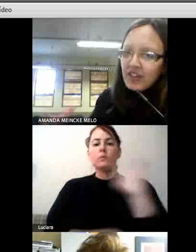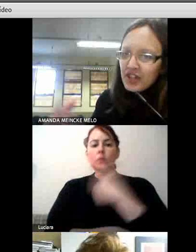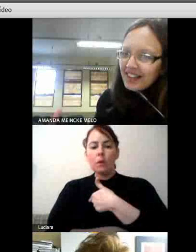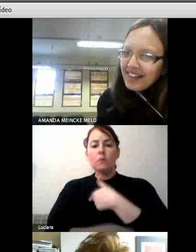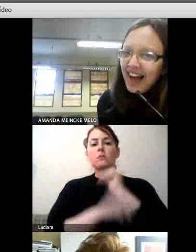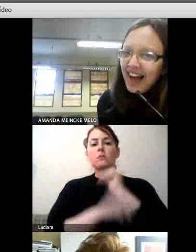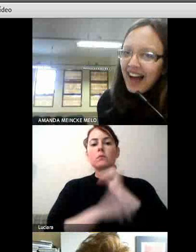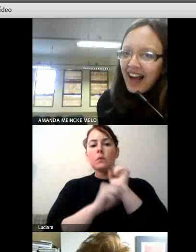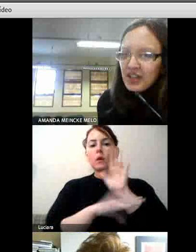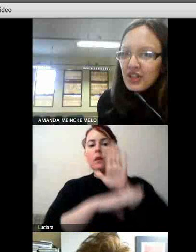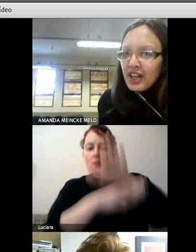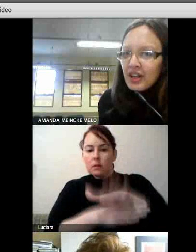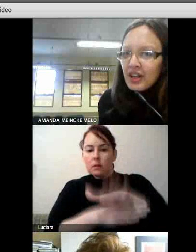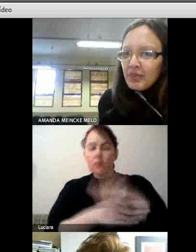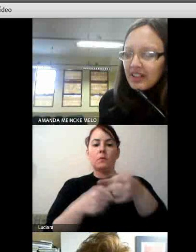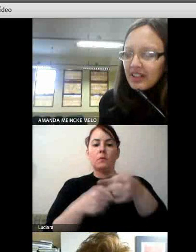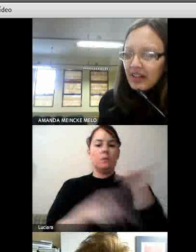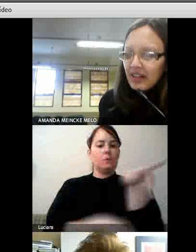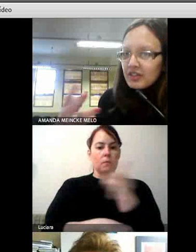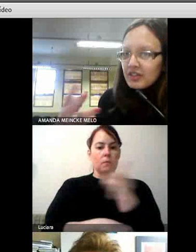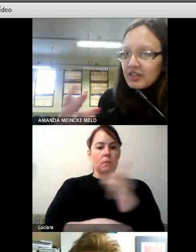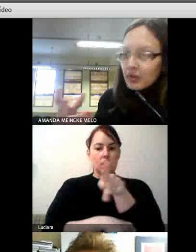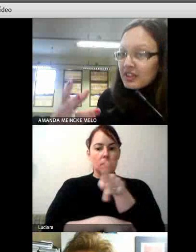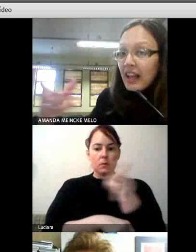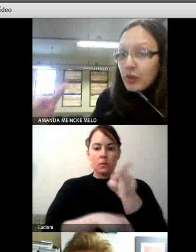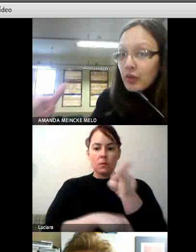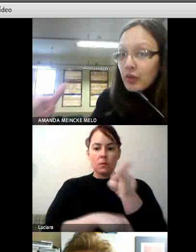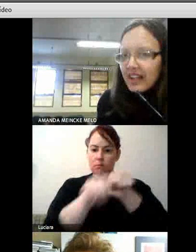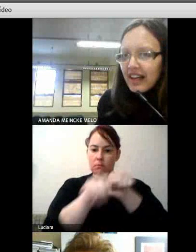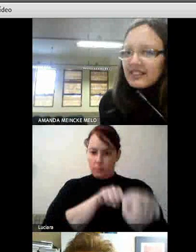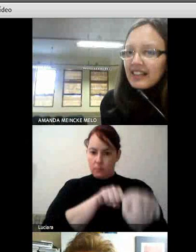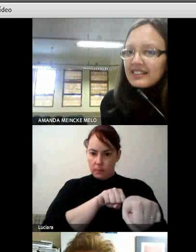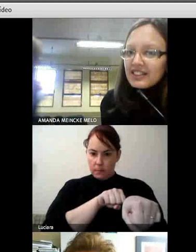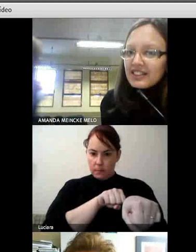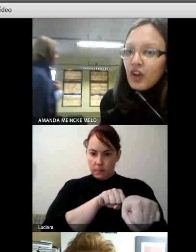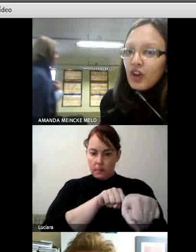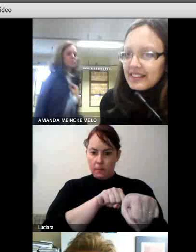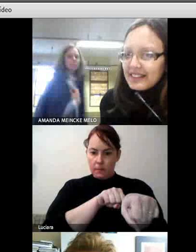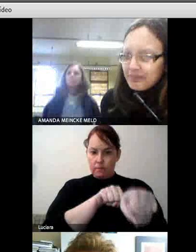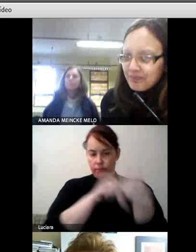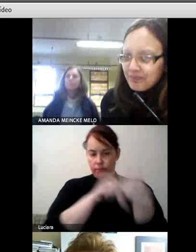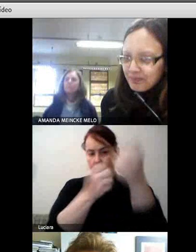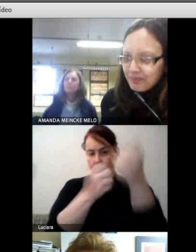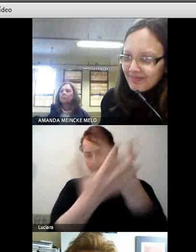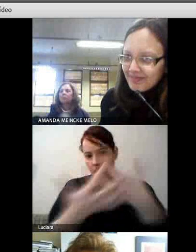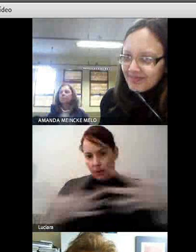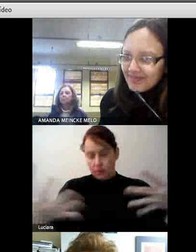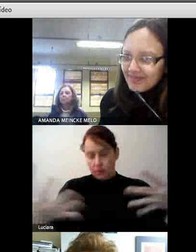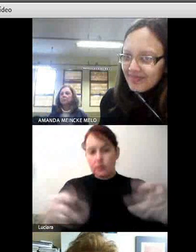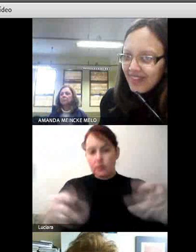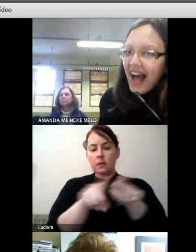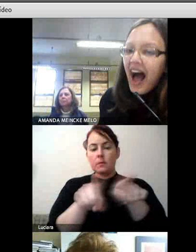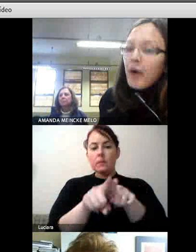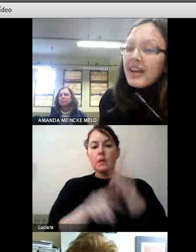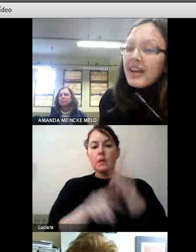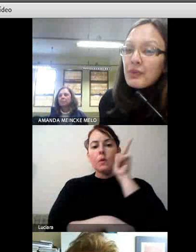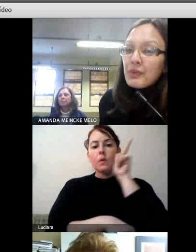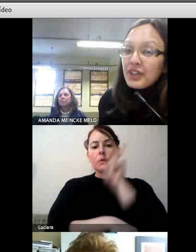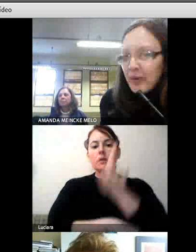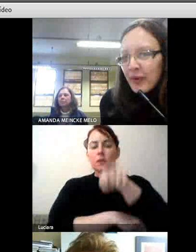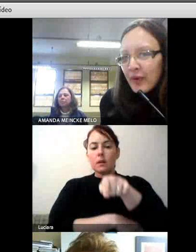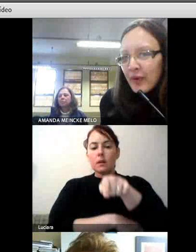rede atingirmos os nossos os alunos, eu né? das escolas. Fala, trazendo alguns desafios. Ao